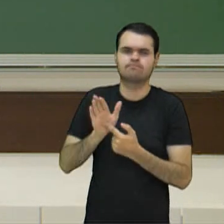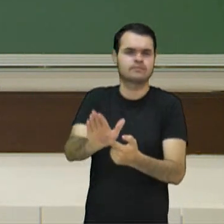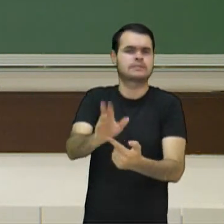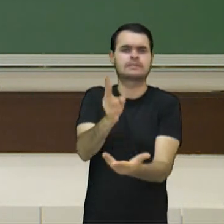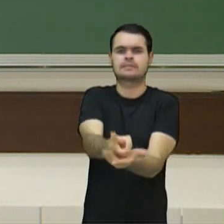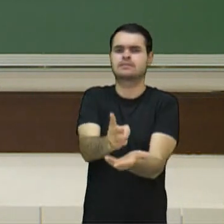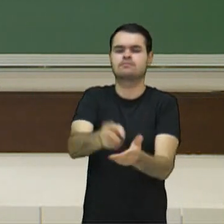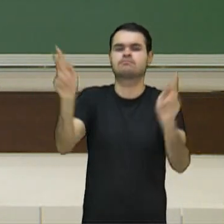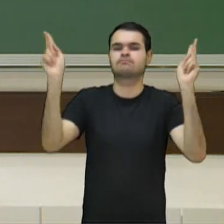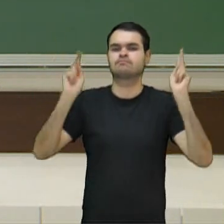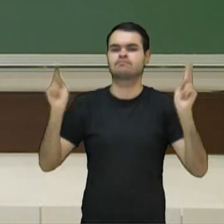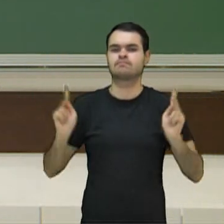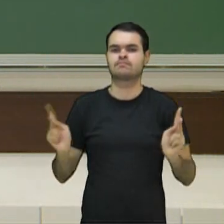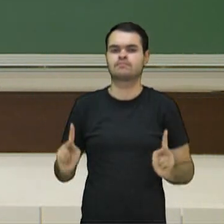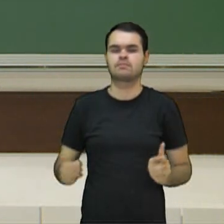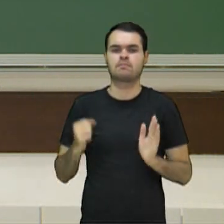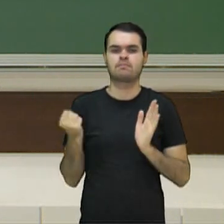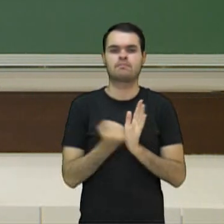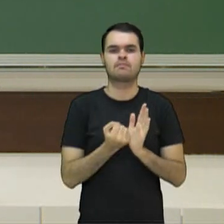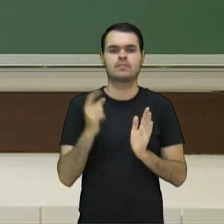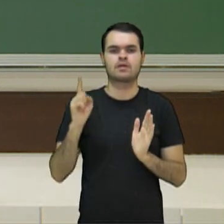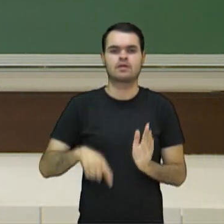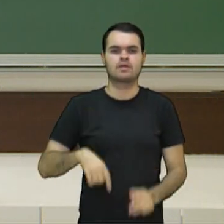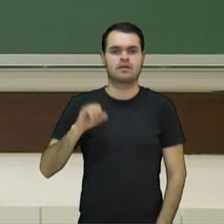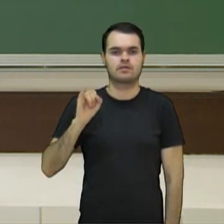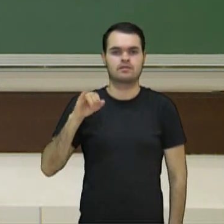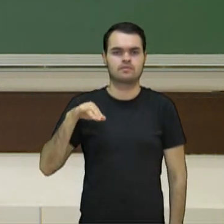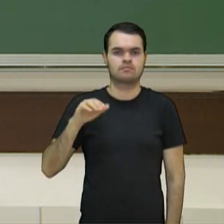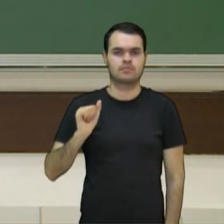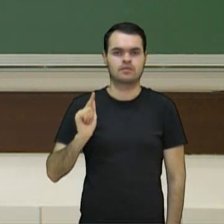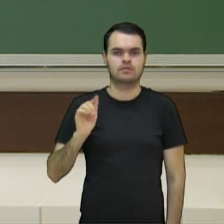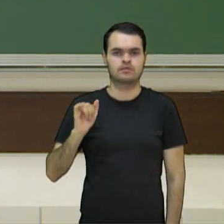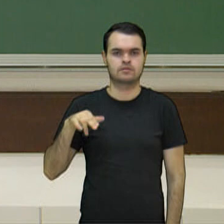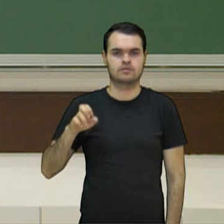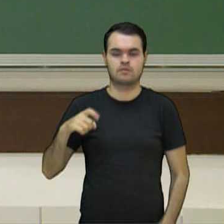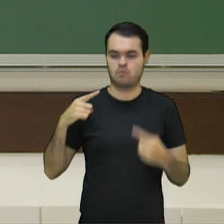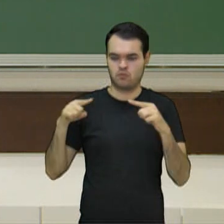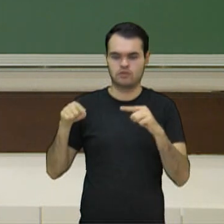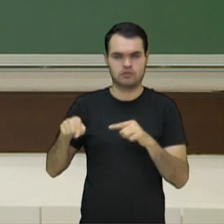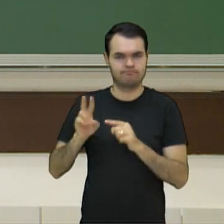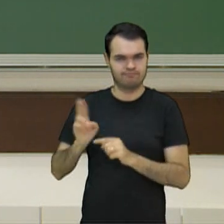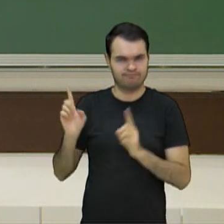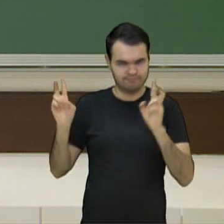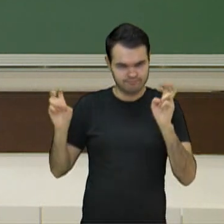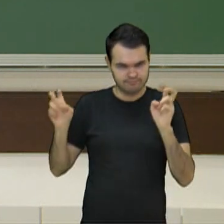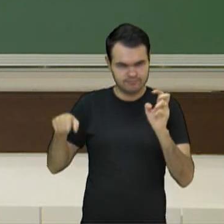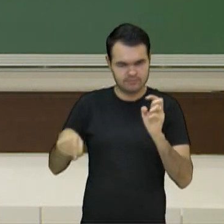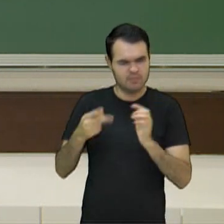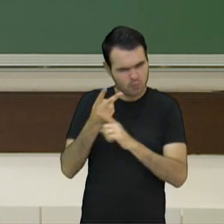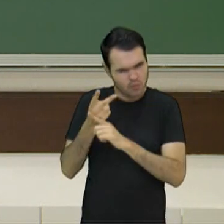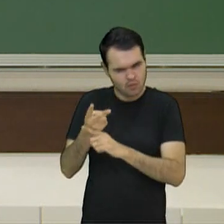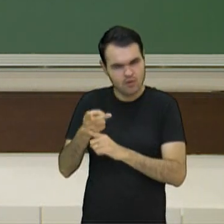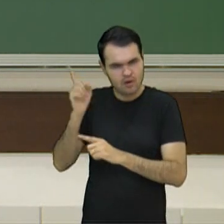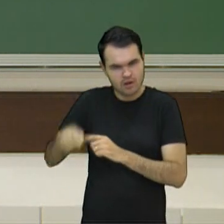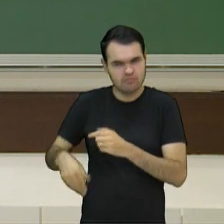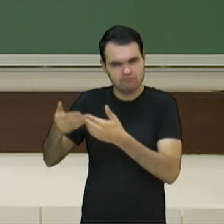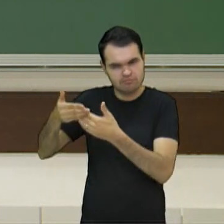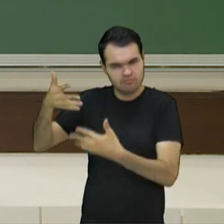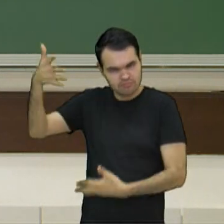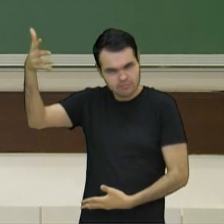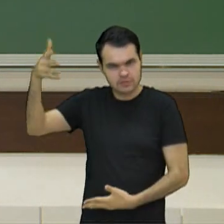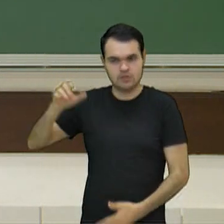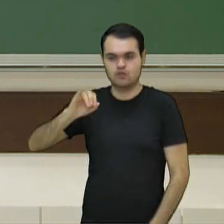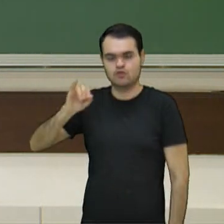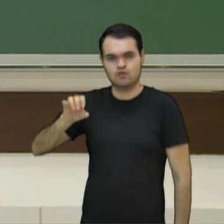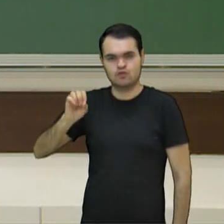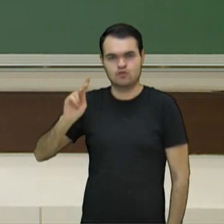comum que virou símbolo da paz é a música Imagine, que quando vocês tiverem um tempo também, dá uma procuradinha lá, que já foi gravada não só por John